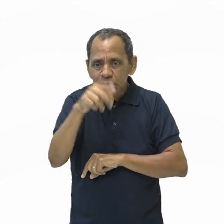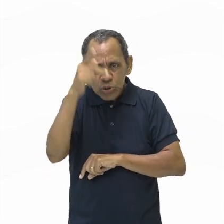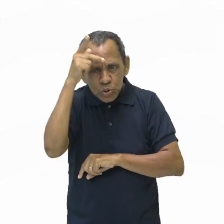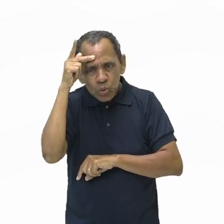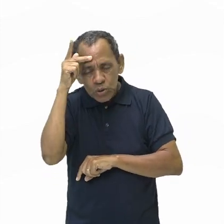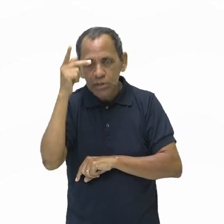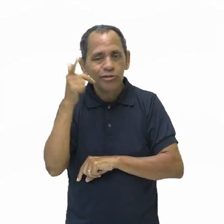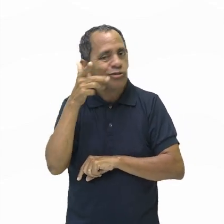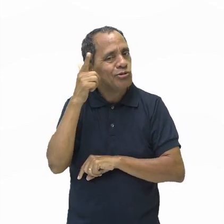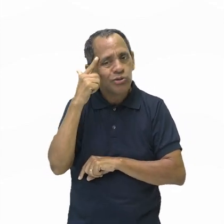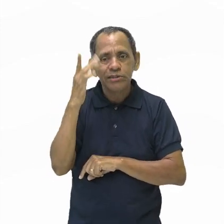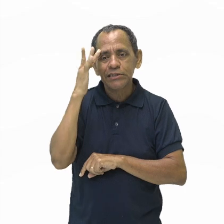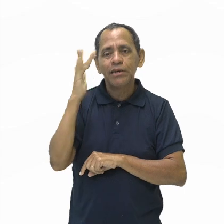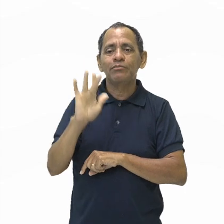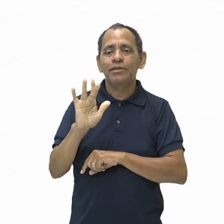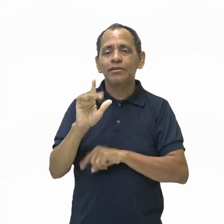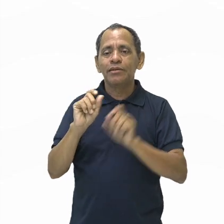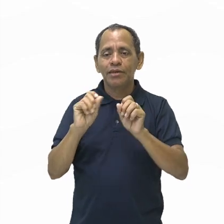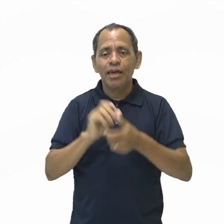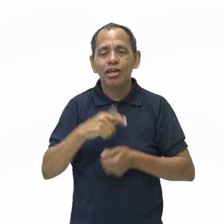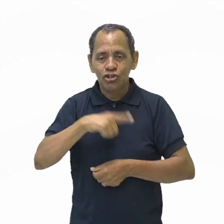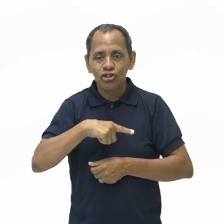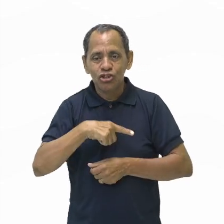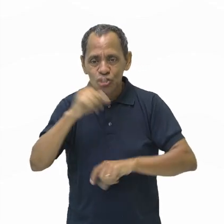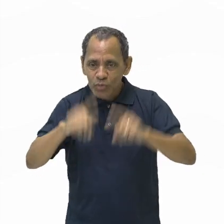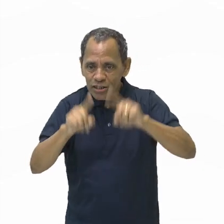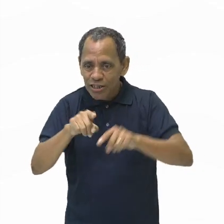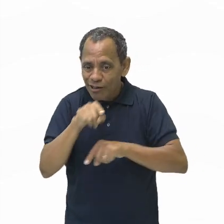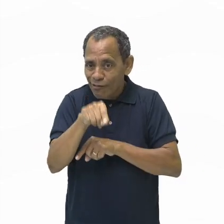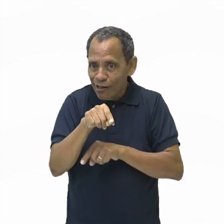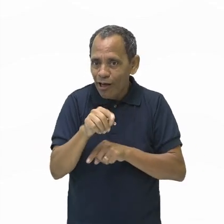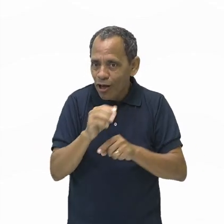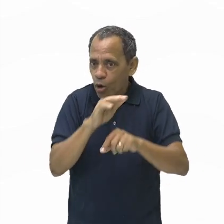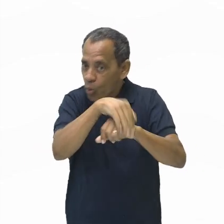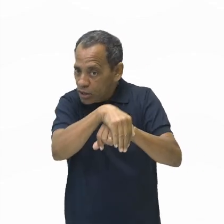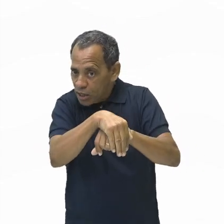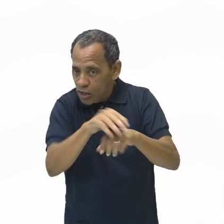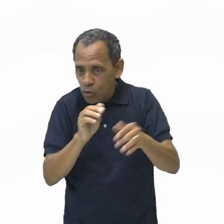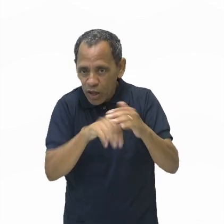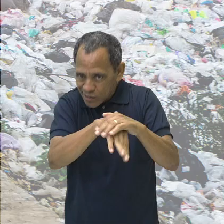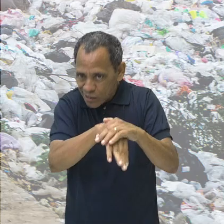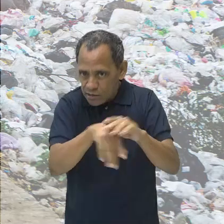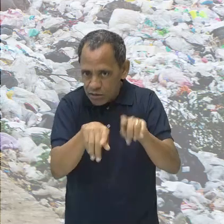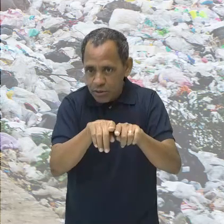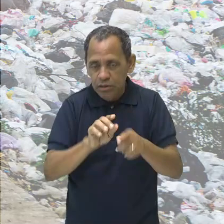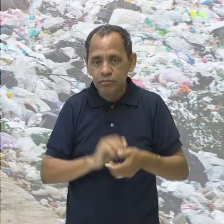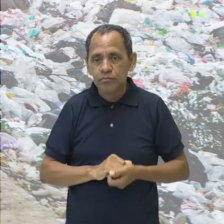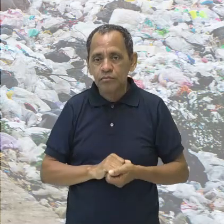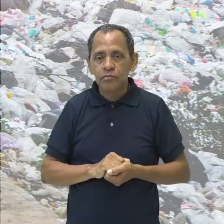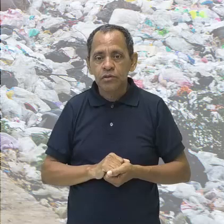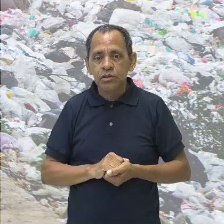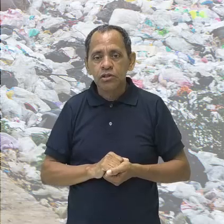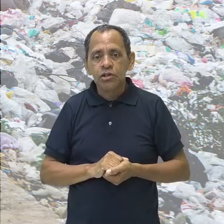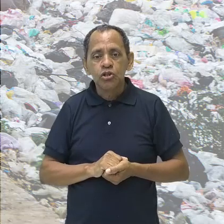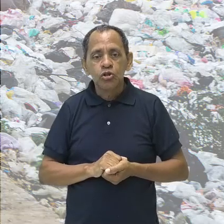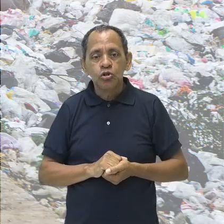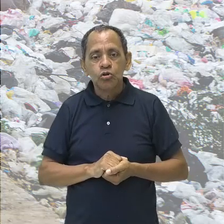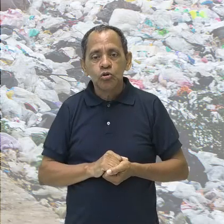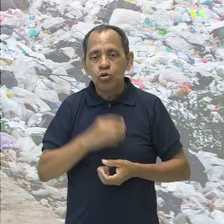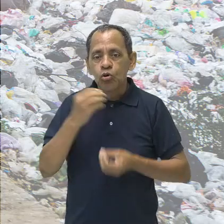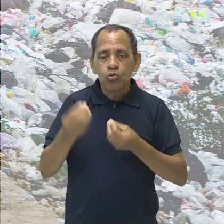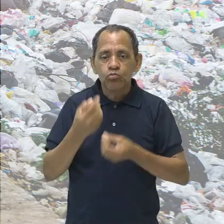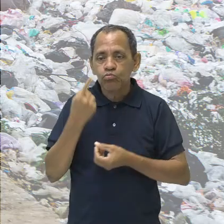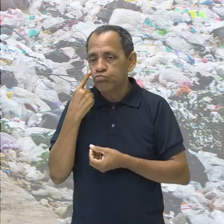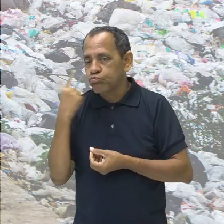césio-137, né? Então foi um resíduo. Mas vamos dar continuidade, porque agora nós vamos ver de onde vem o lixo,